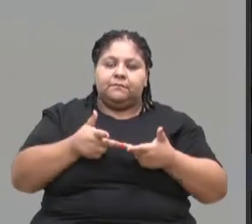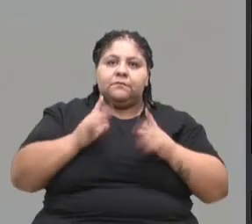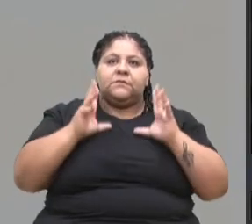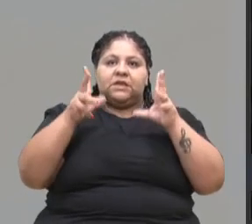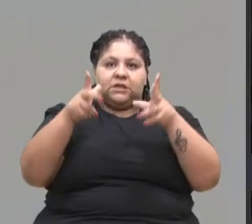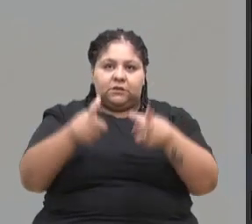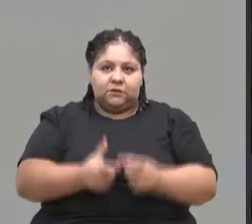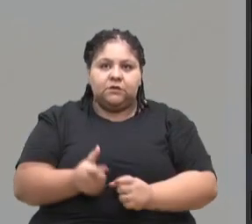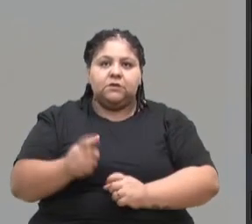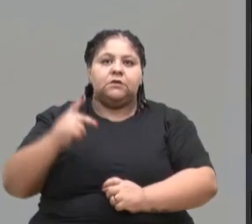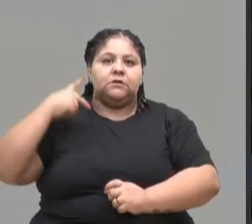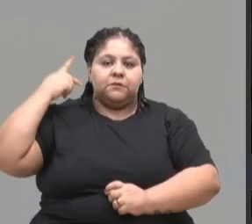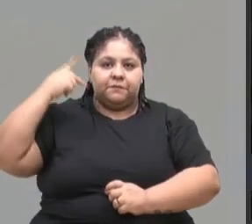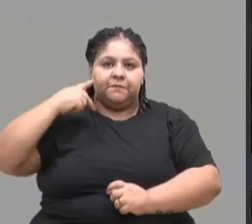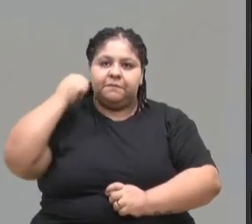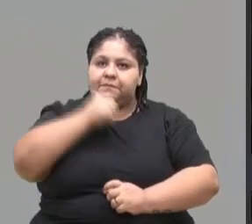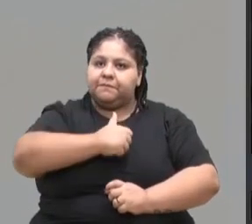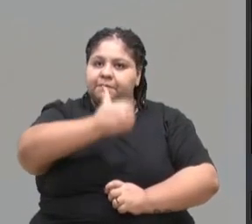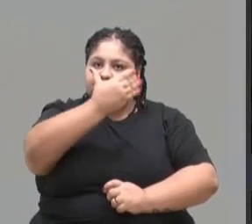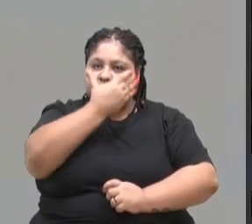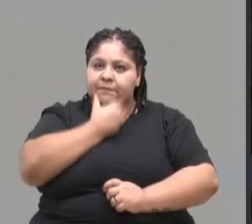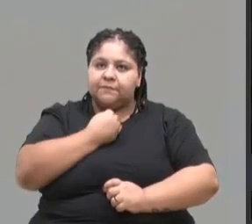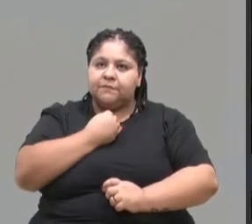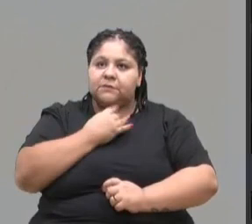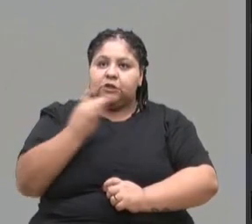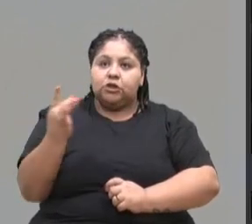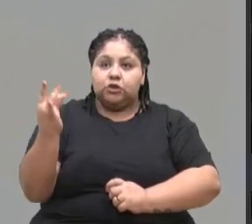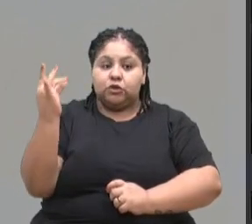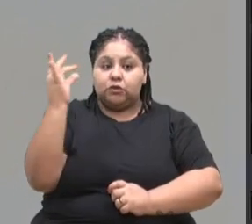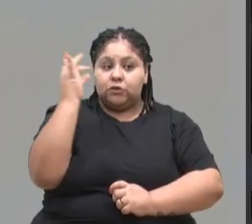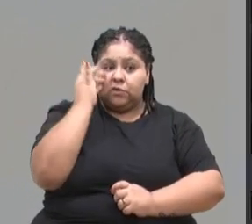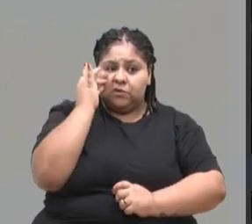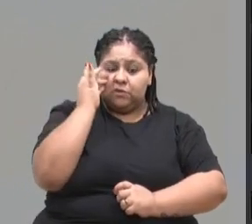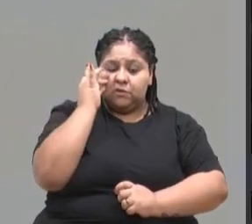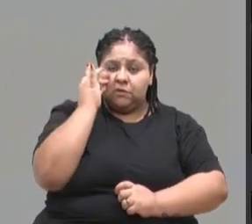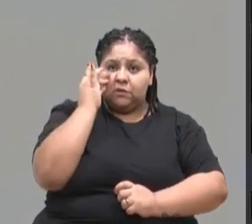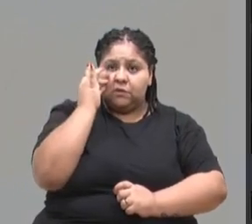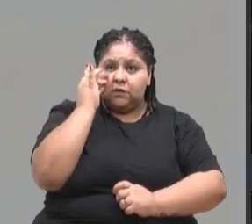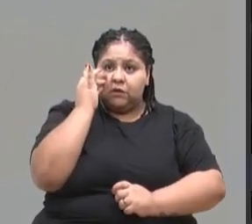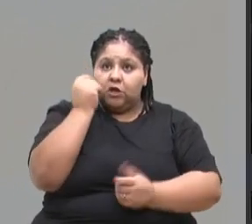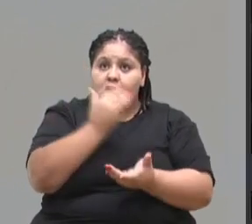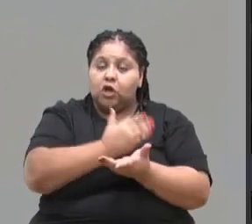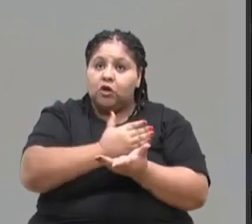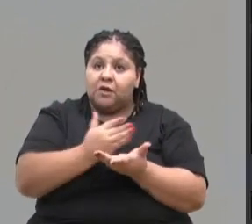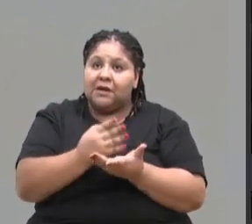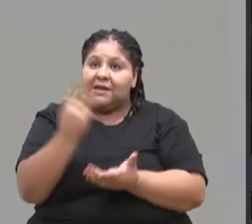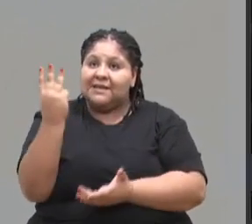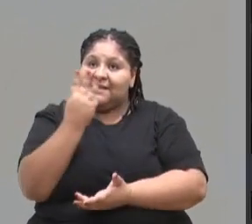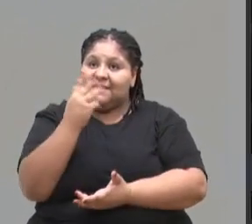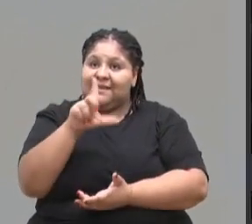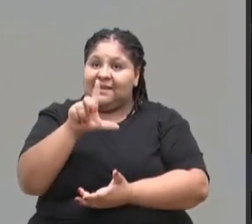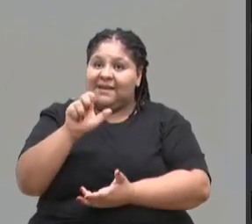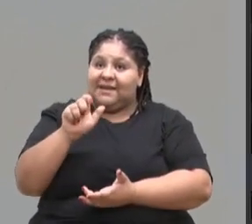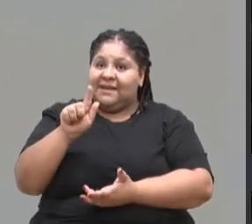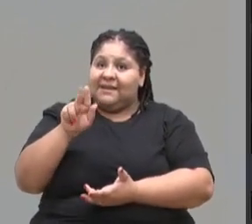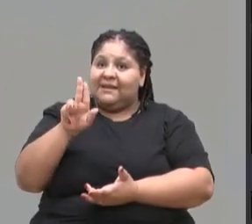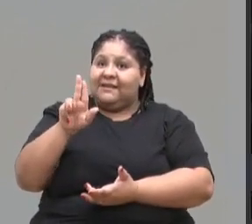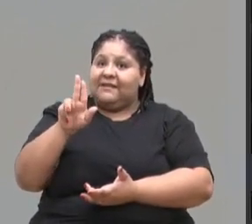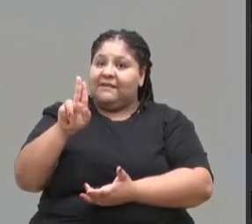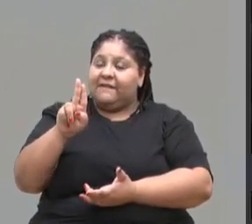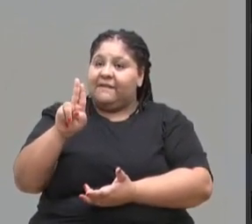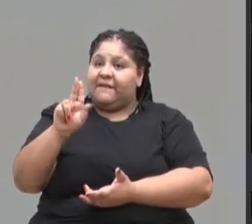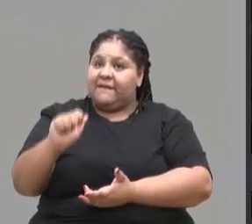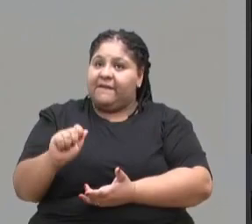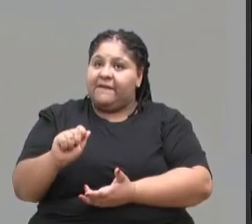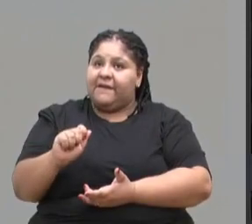colegas, vereadores e vereadoras, para estarem presentes na terceira légua, na largada, no